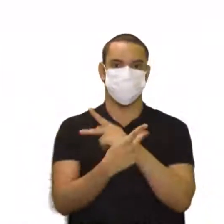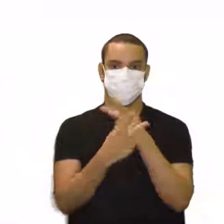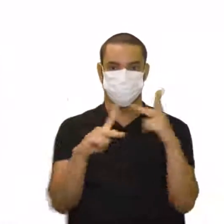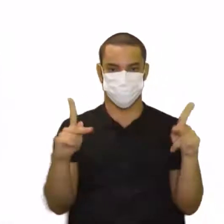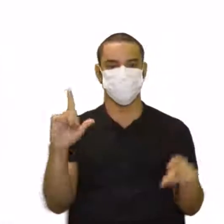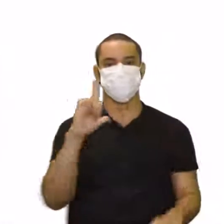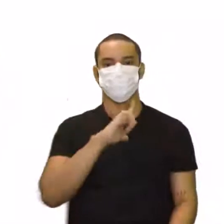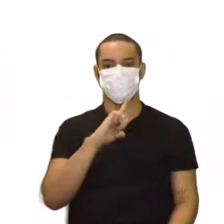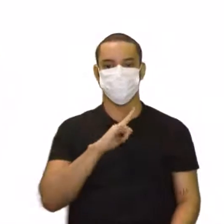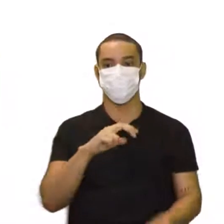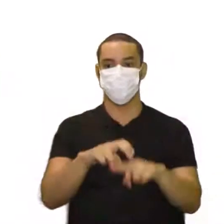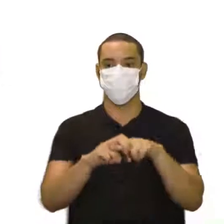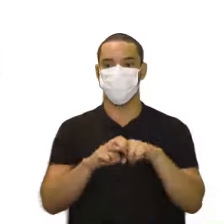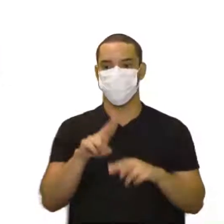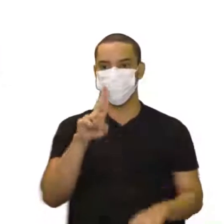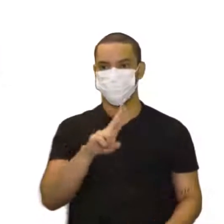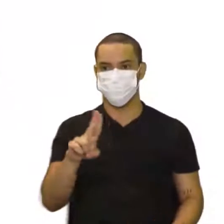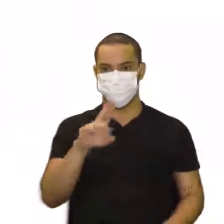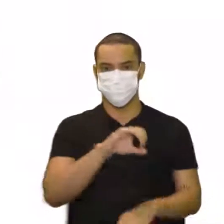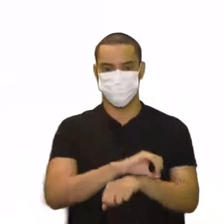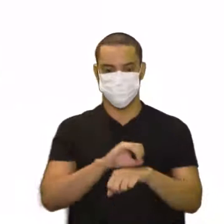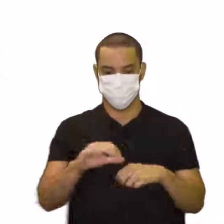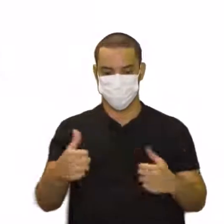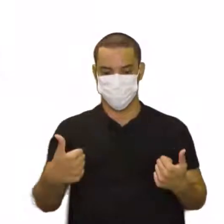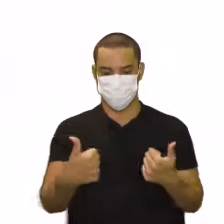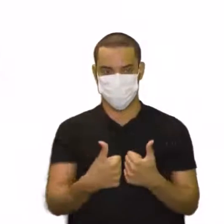justamente trabalham com essa questão da indução